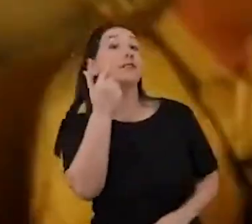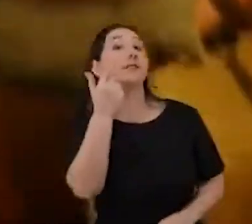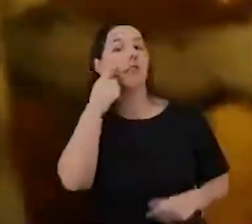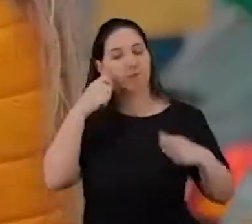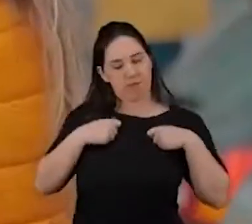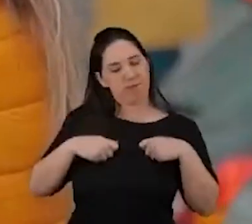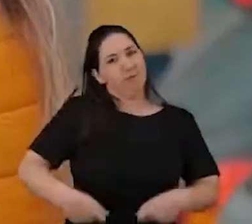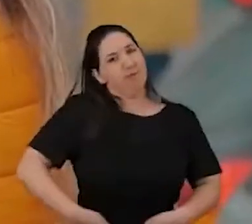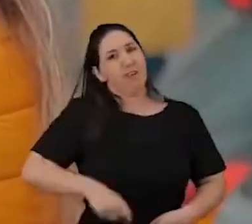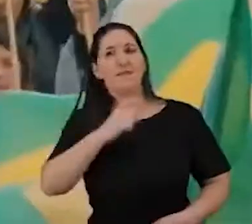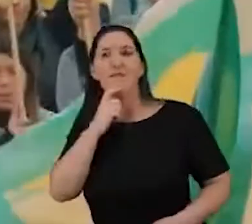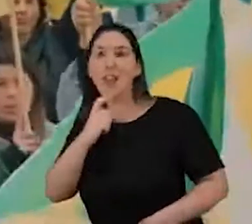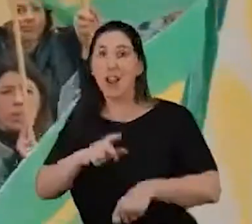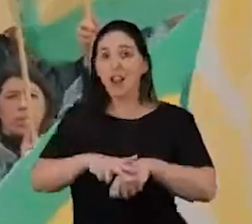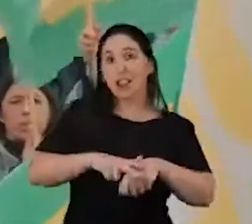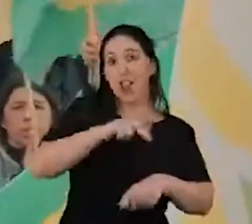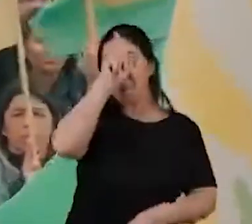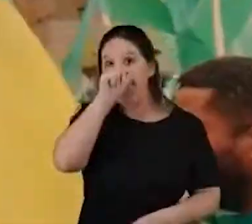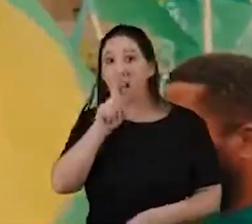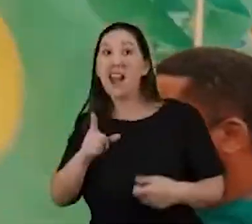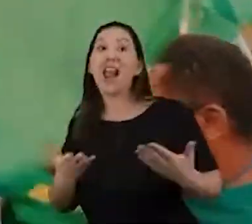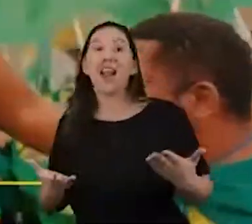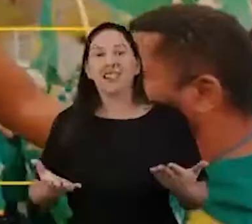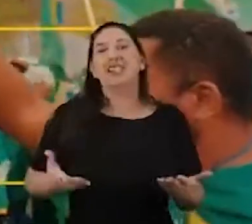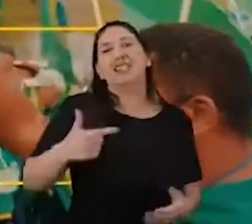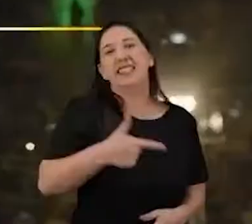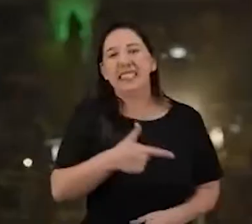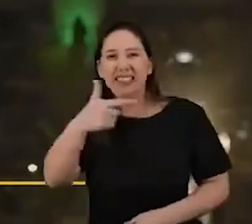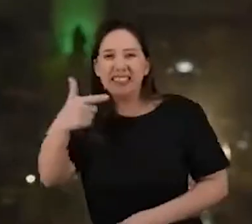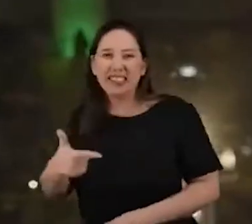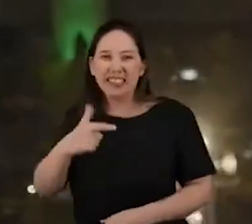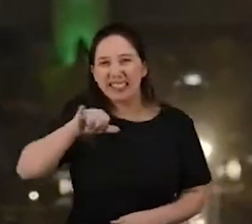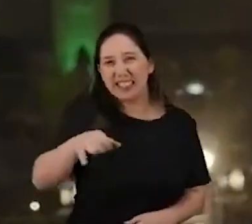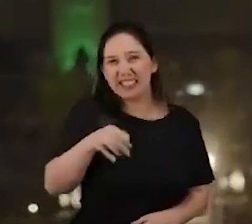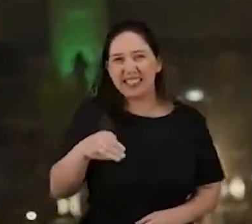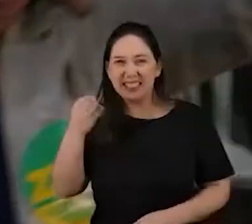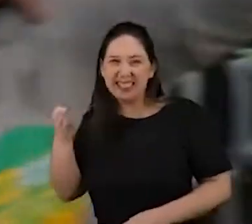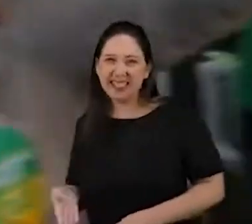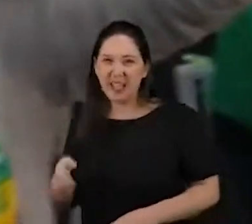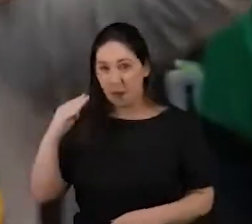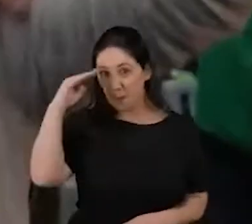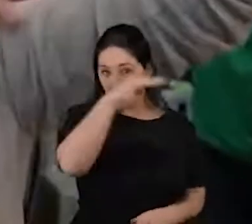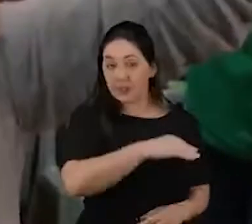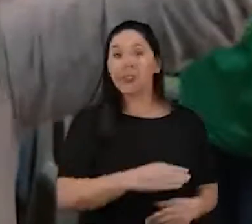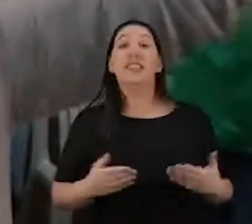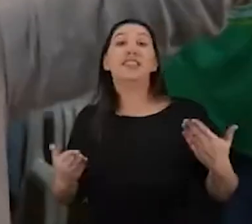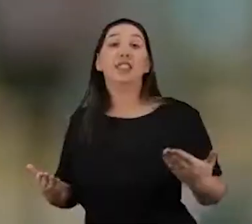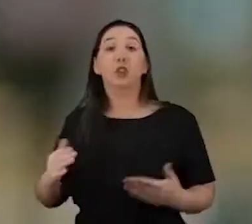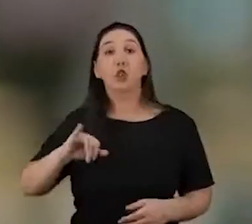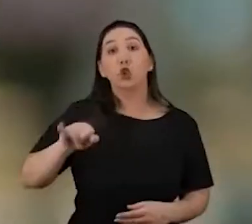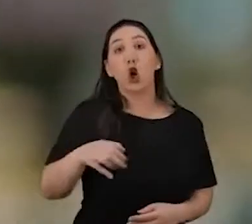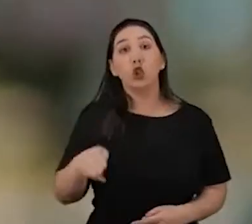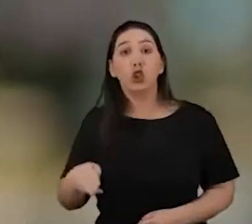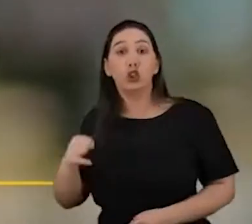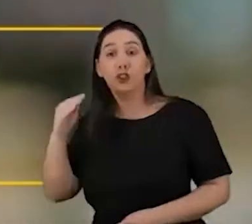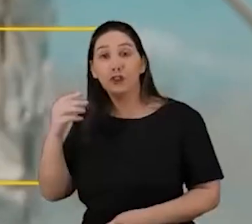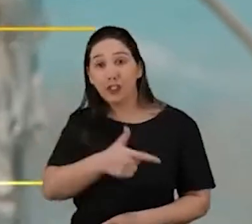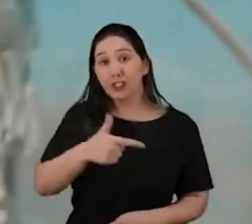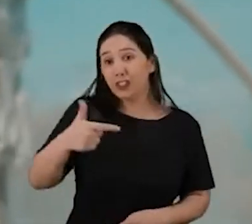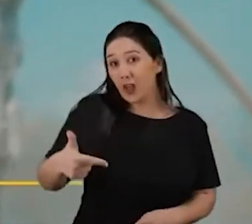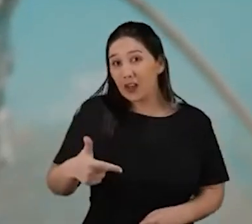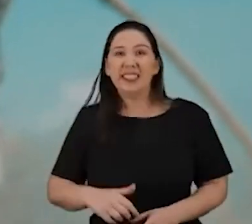eu quero ver você de verde e amarelo, Jorginho é 22, agora é Bolsonaro, é Jorginho Melo,